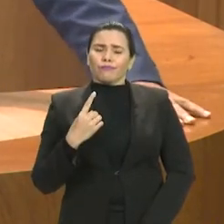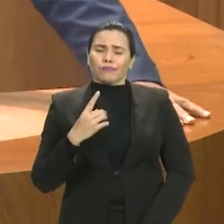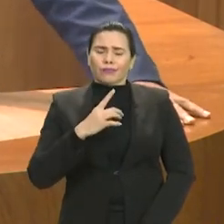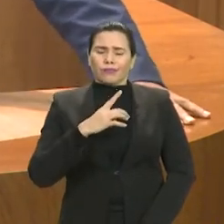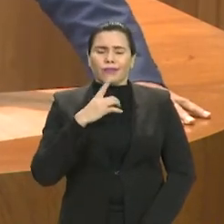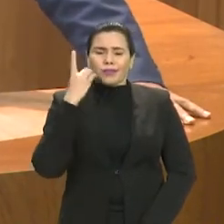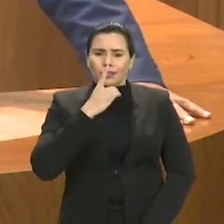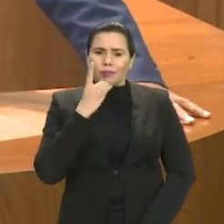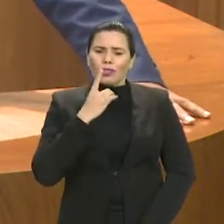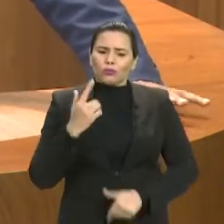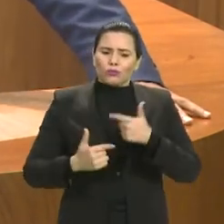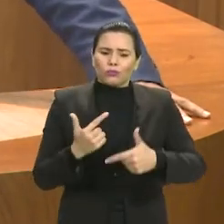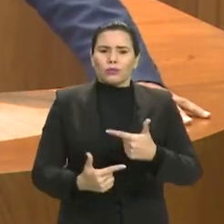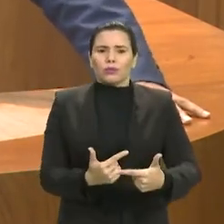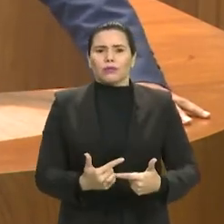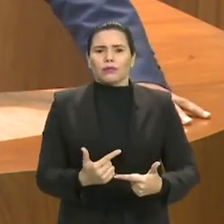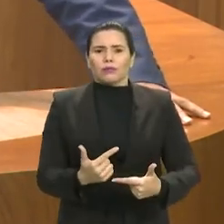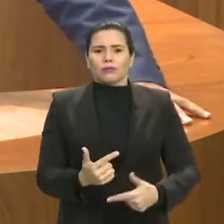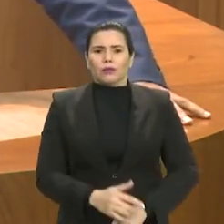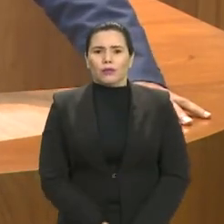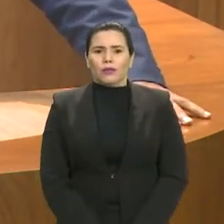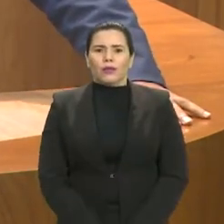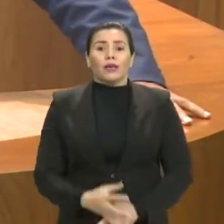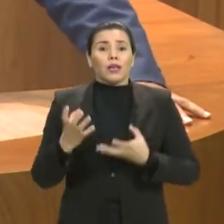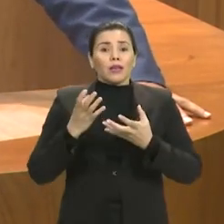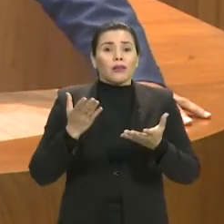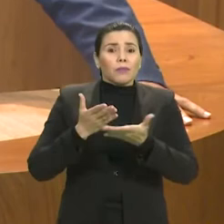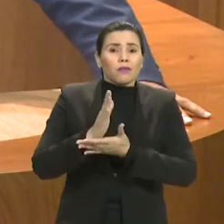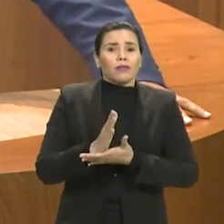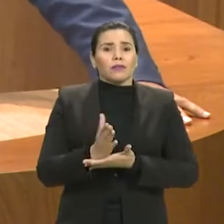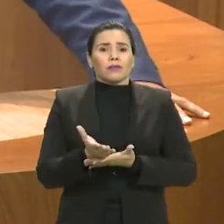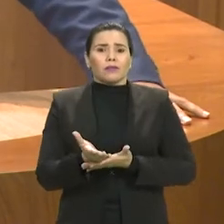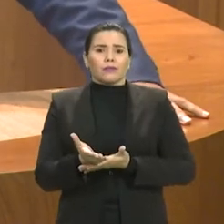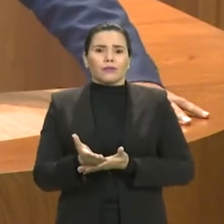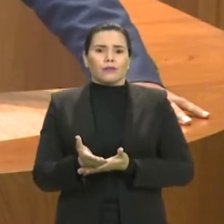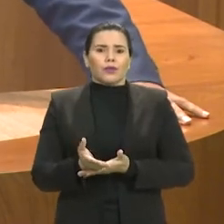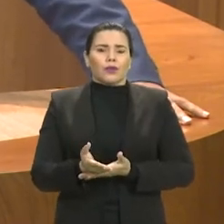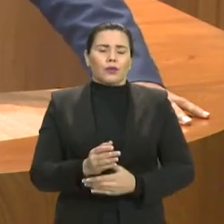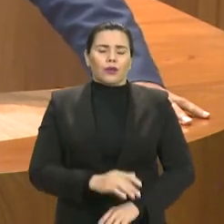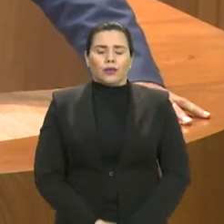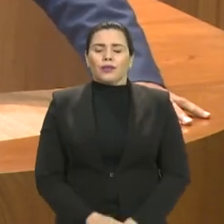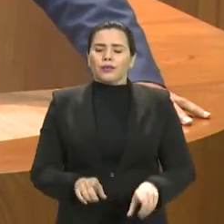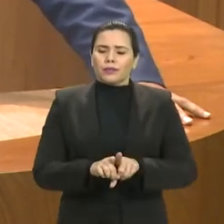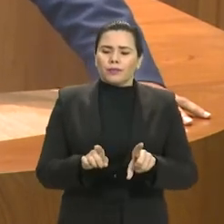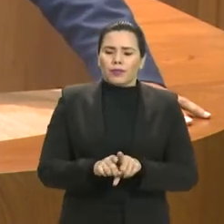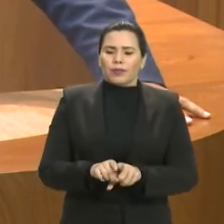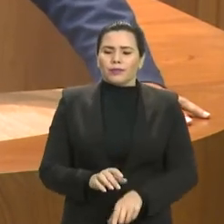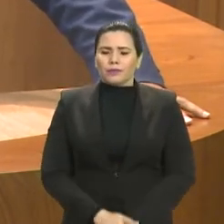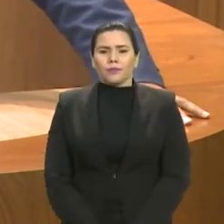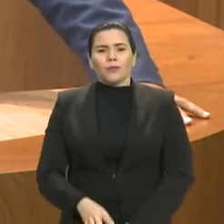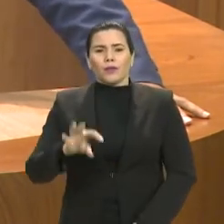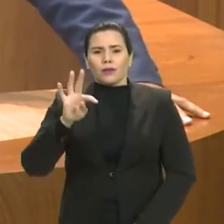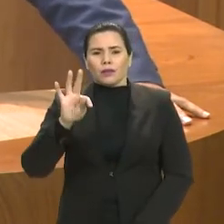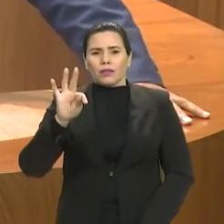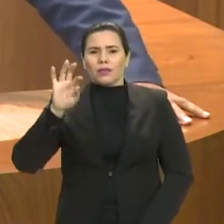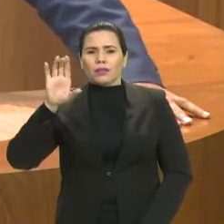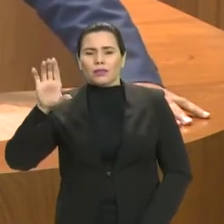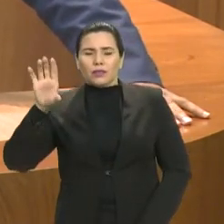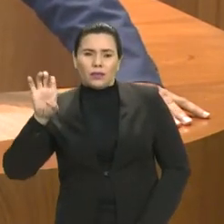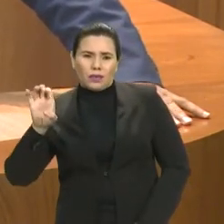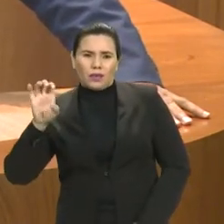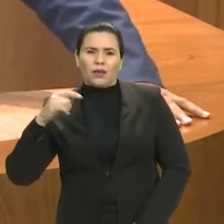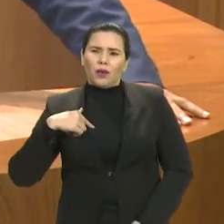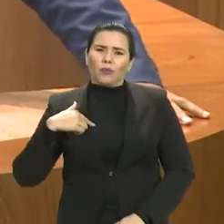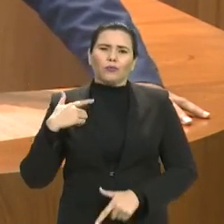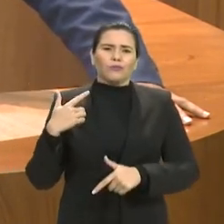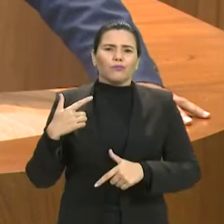Fundef, audiência pública na Assembleia, audiência pública na OAB, no Tribunal de Contas, manifestações em vários municípios, o único